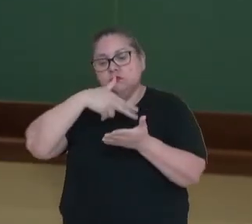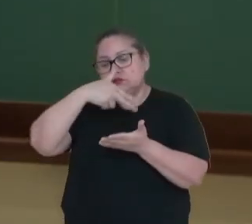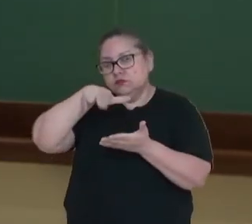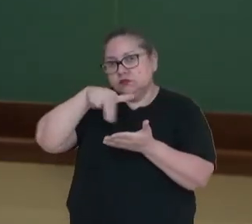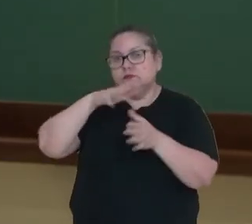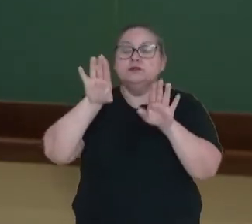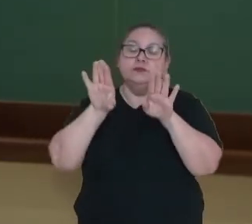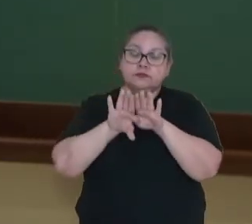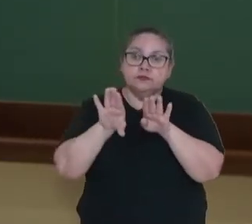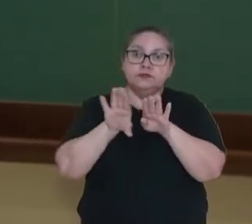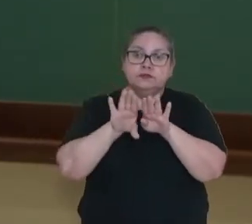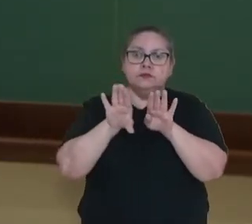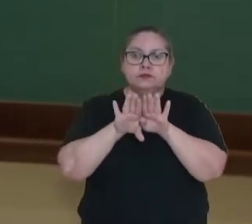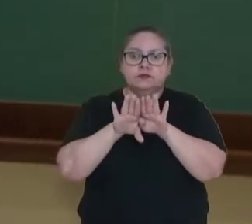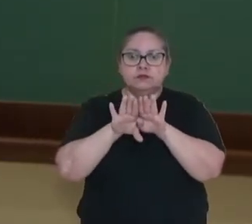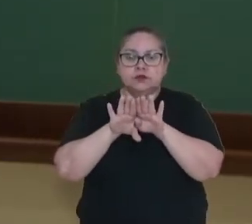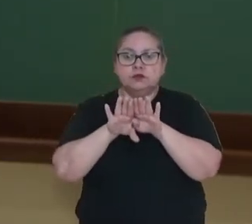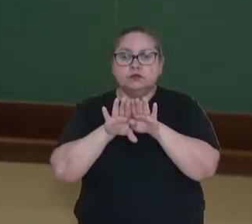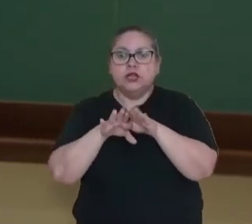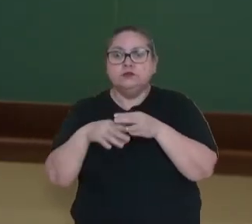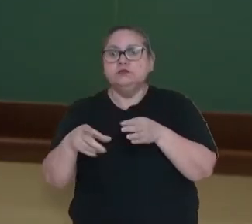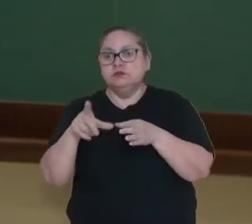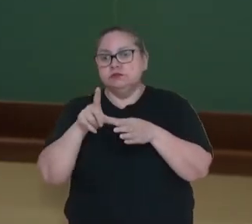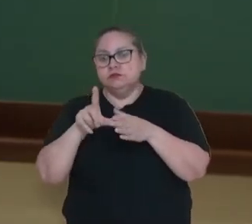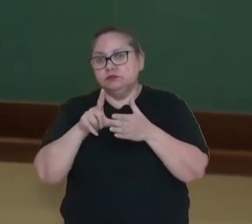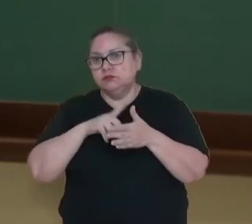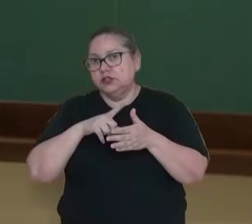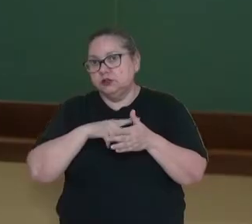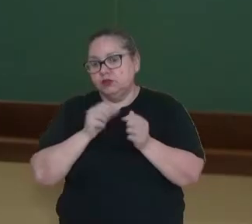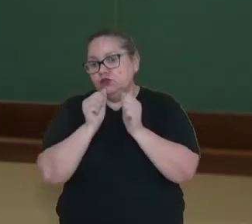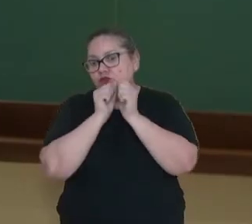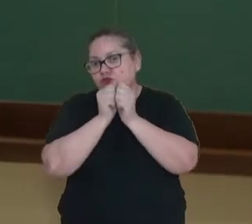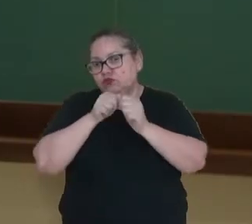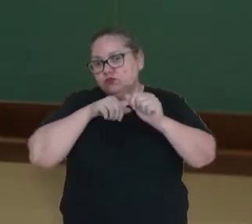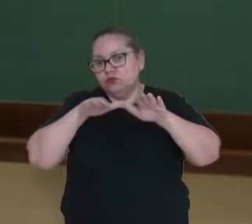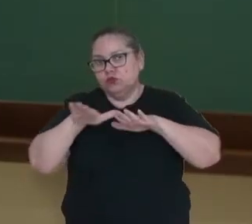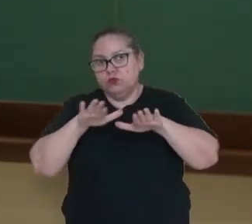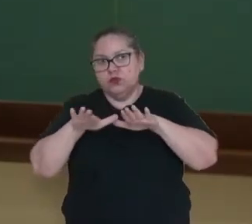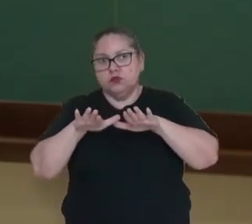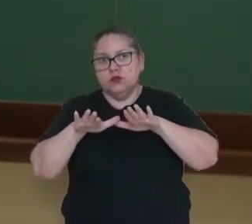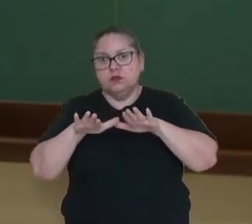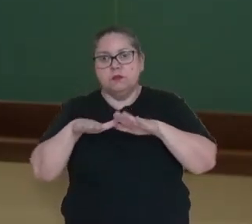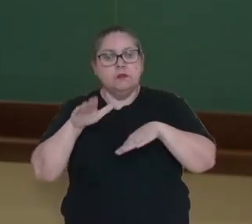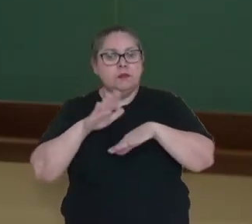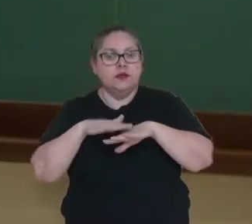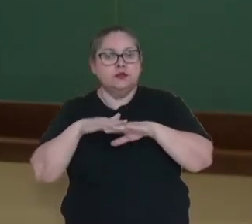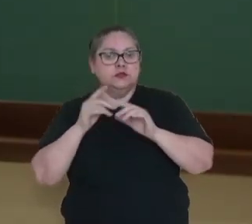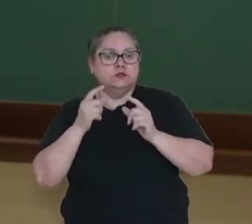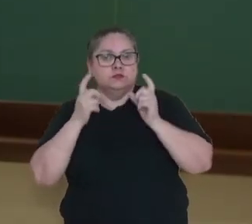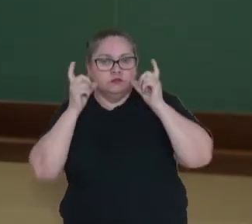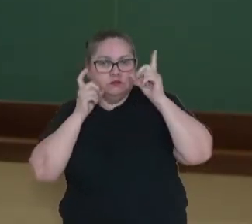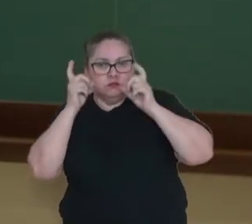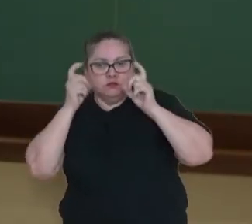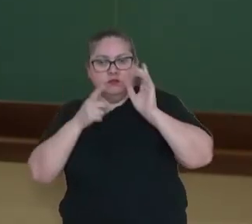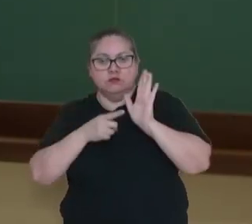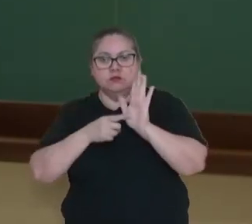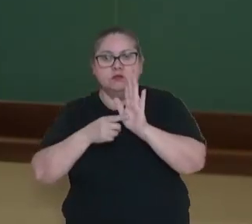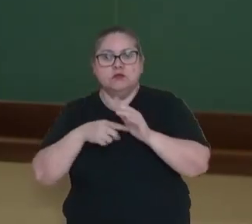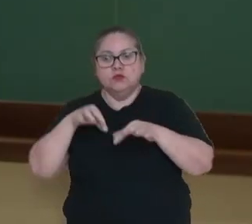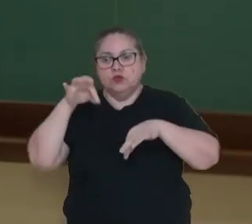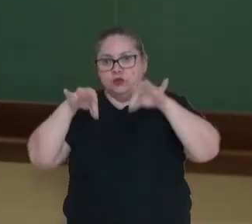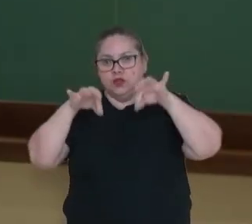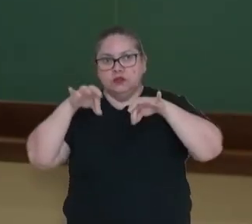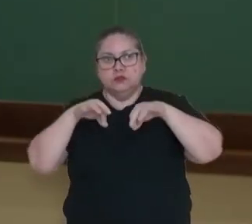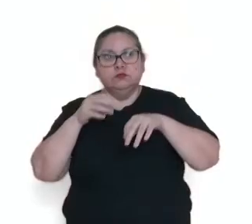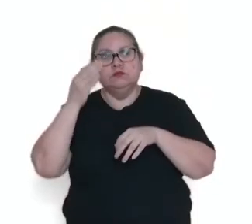elas também estão presentes, tá? Junto com o movimento, mas elas são mais expressivas no teatro. Então, vamos